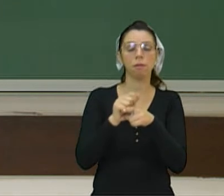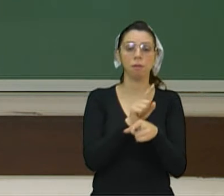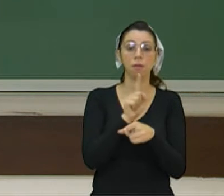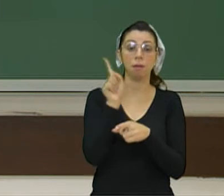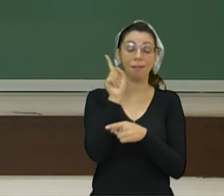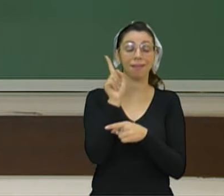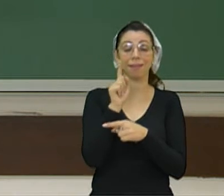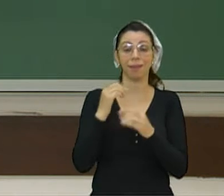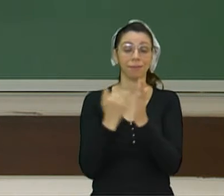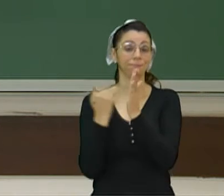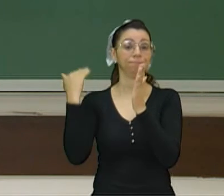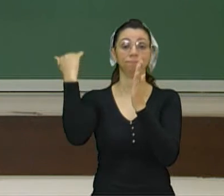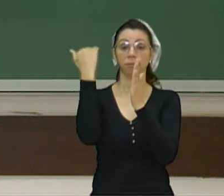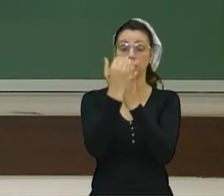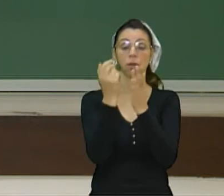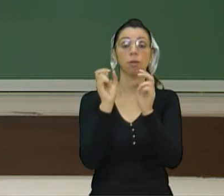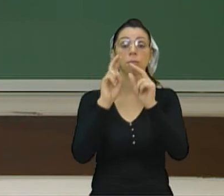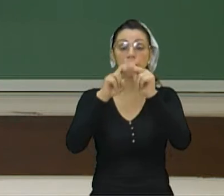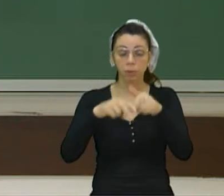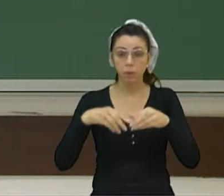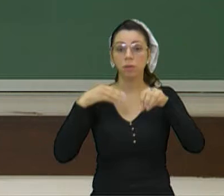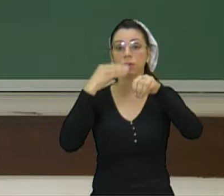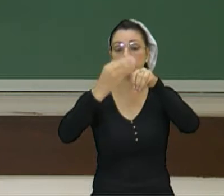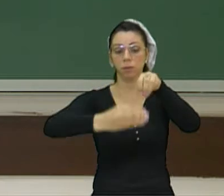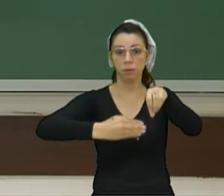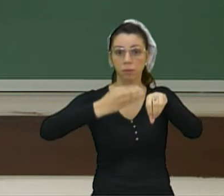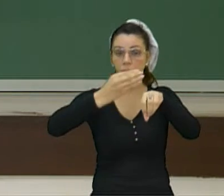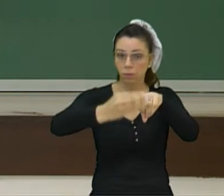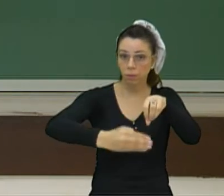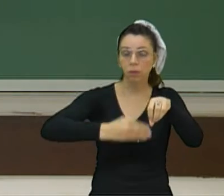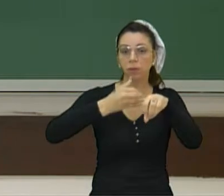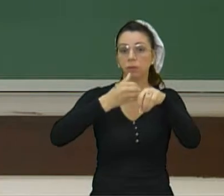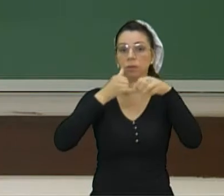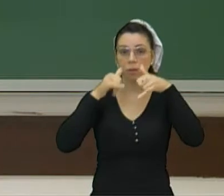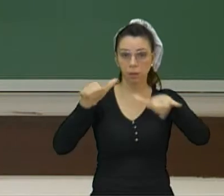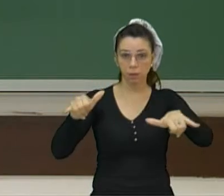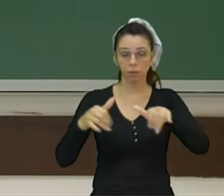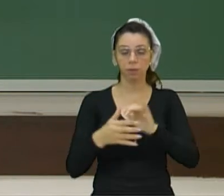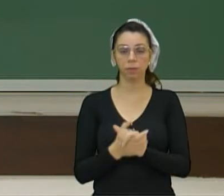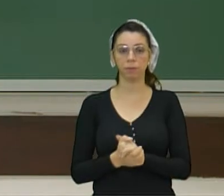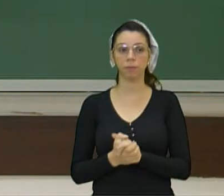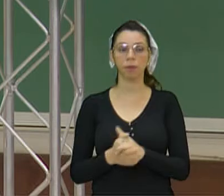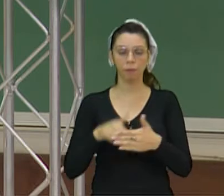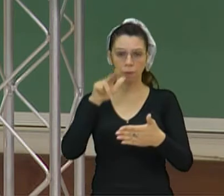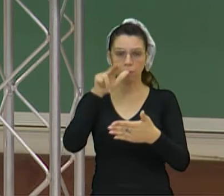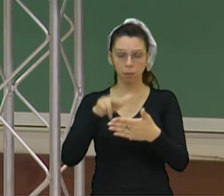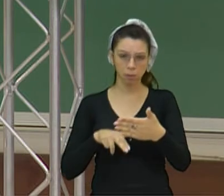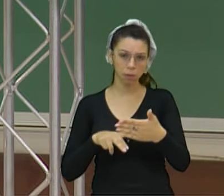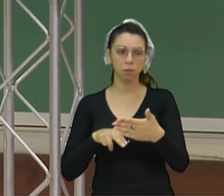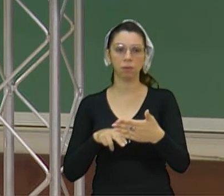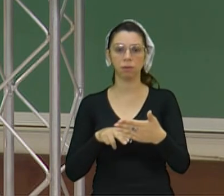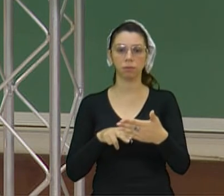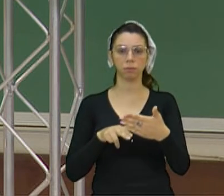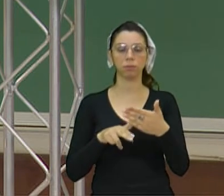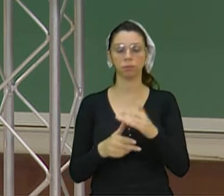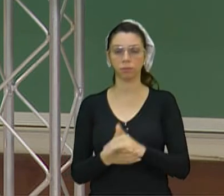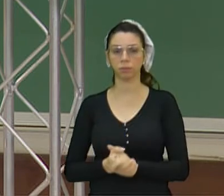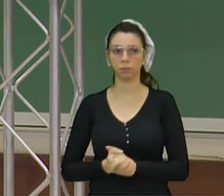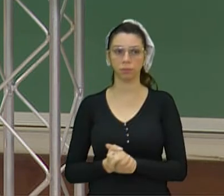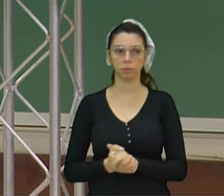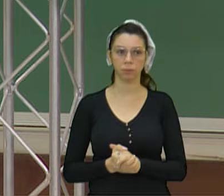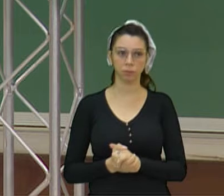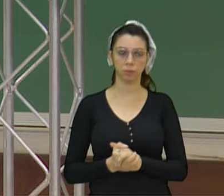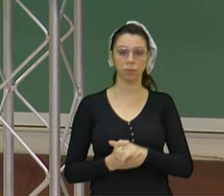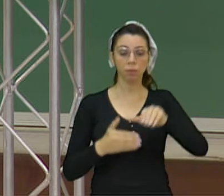desses materiais. Portanto, eles são isolantes elétricos. Só vamos dar uma lida para reforçar o que eu falei anteriormente.